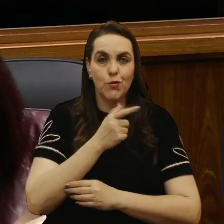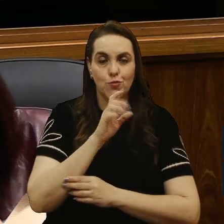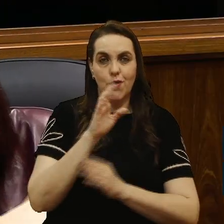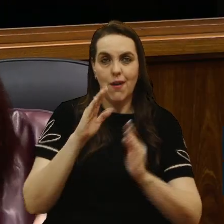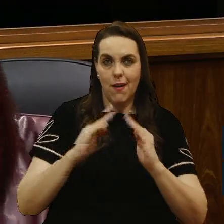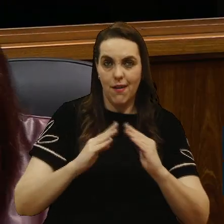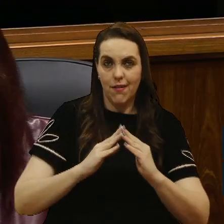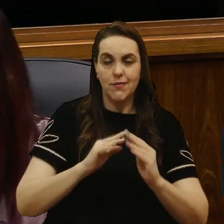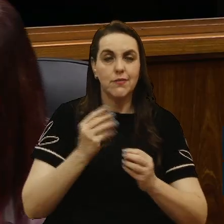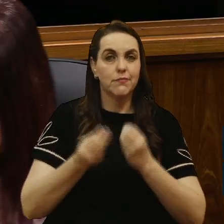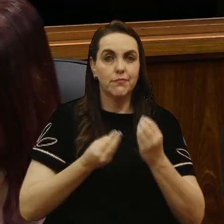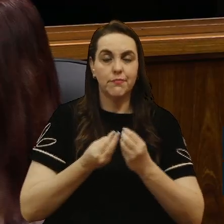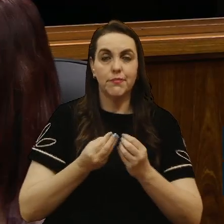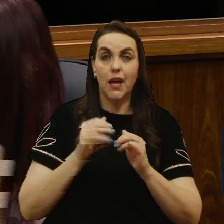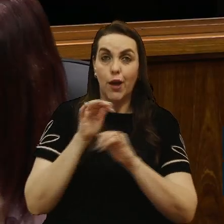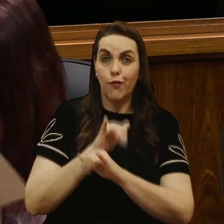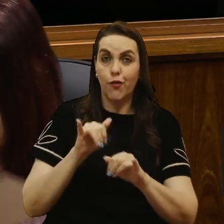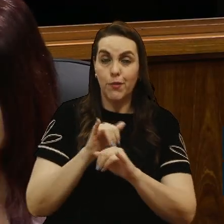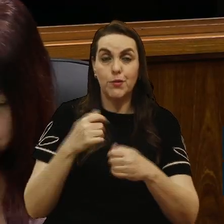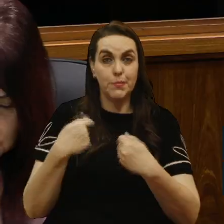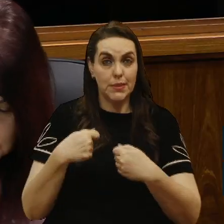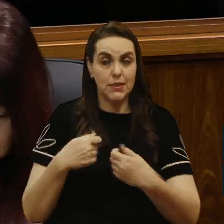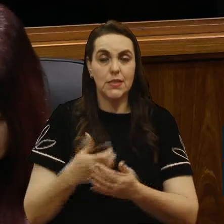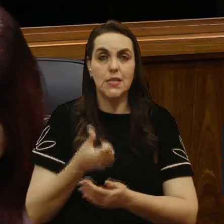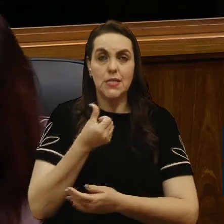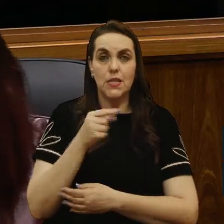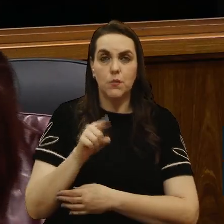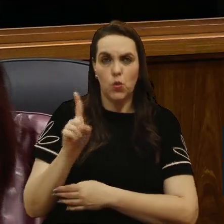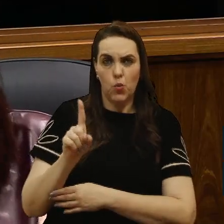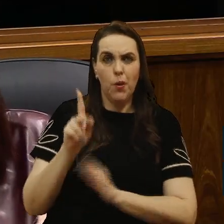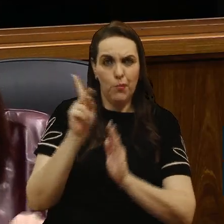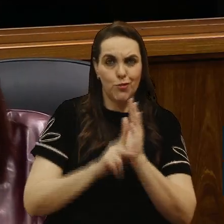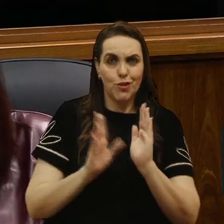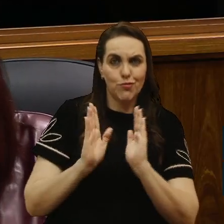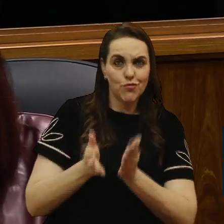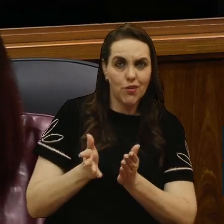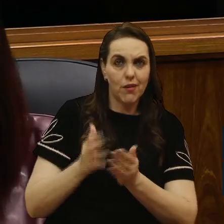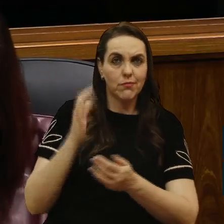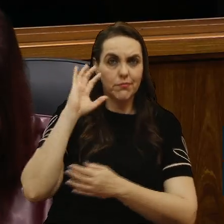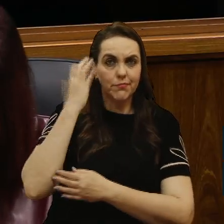informar. 6.1. O projeto já foi implantado?